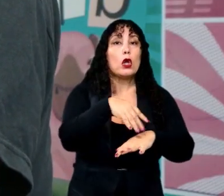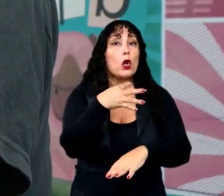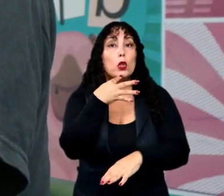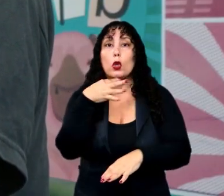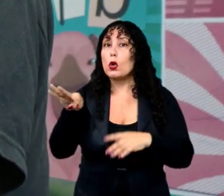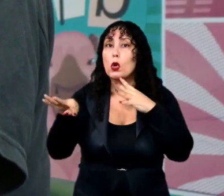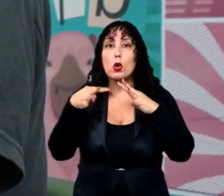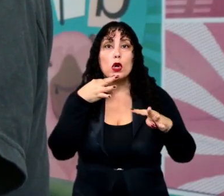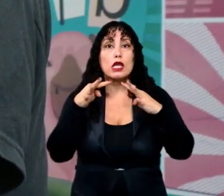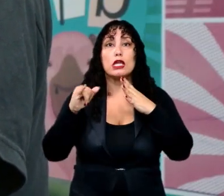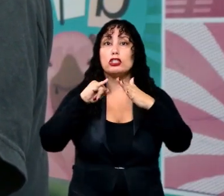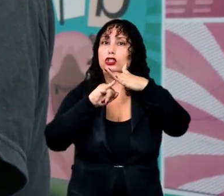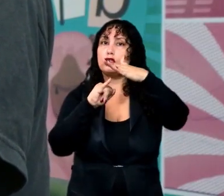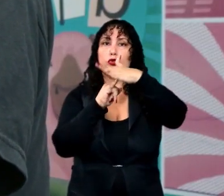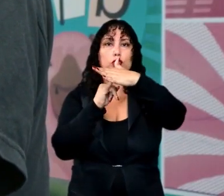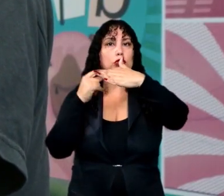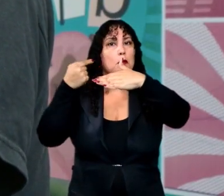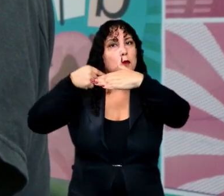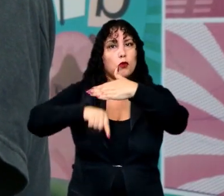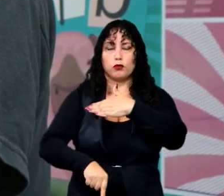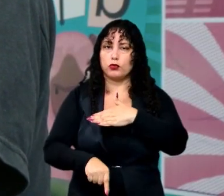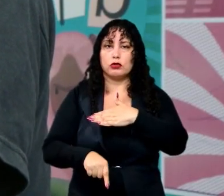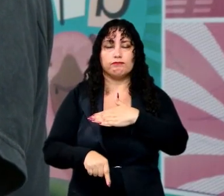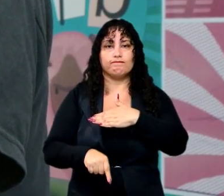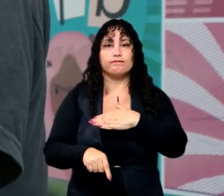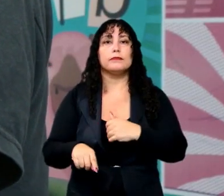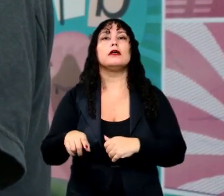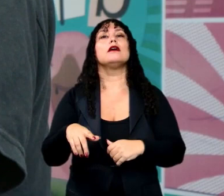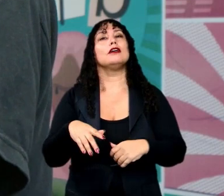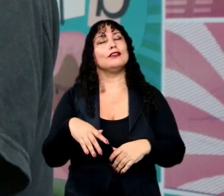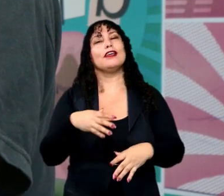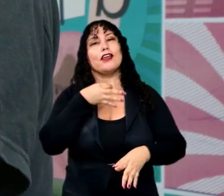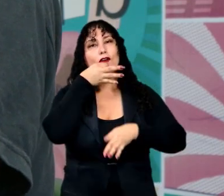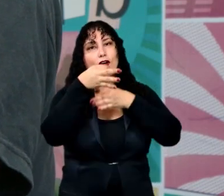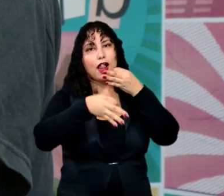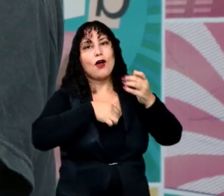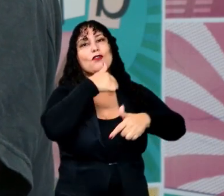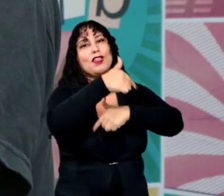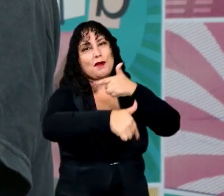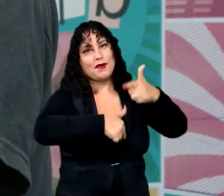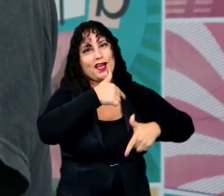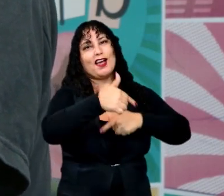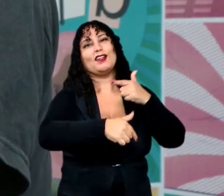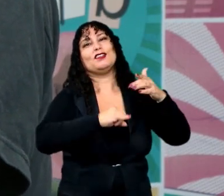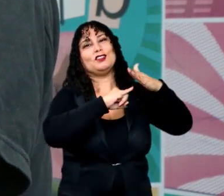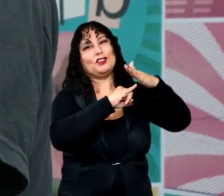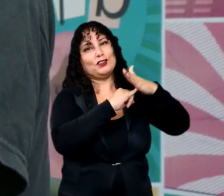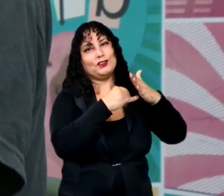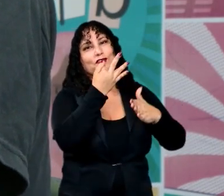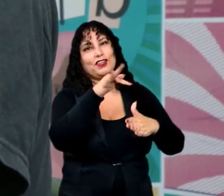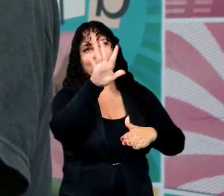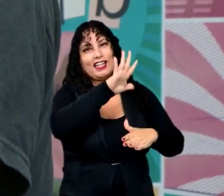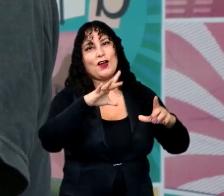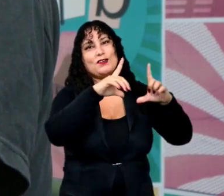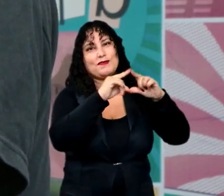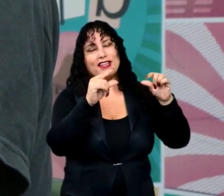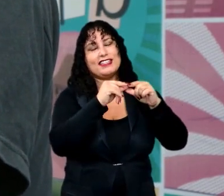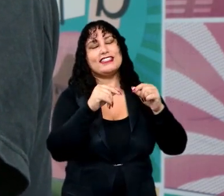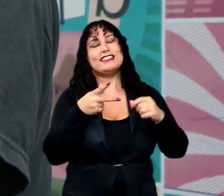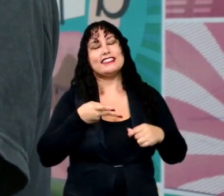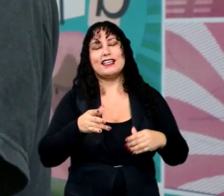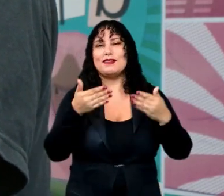instituições profundamente mas eh eu tenho que elogiar o trabalho do Instituto Federal de Brasília que sempre tá de portas